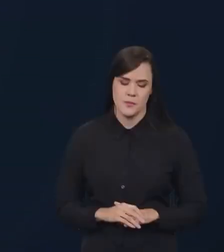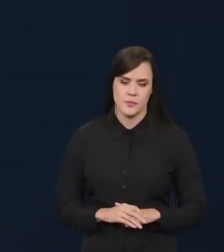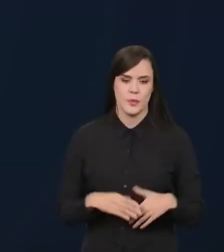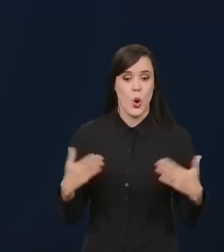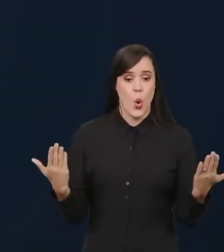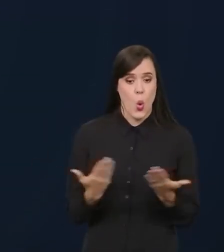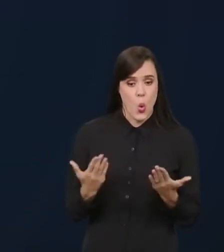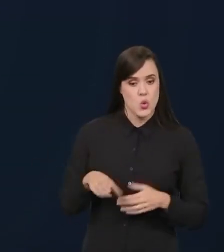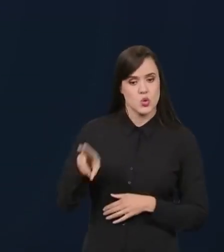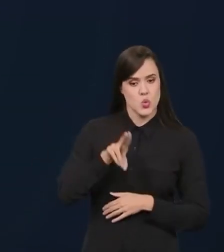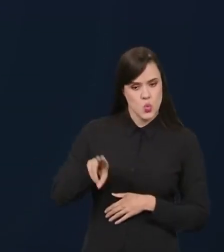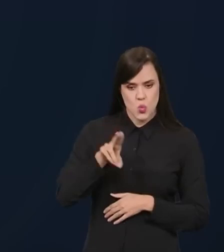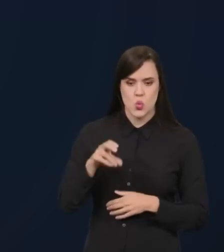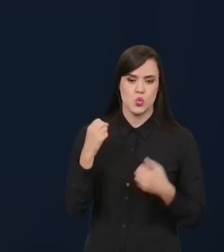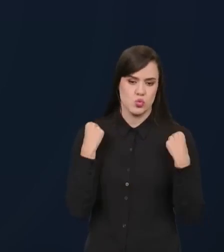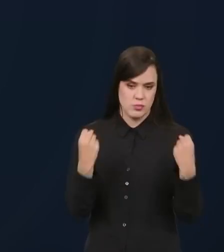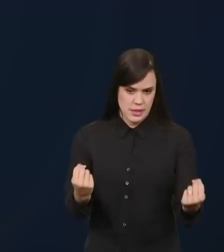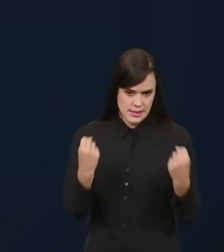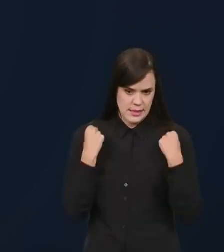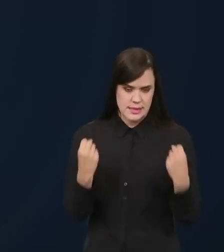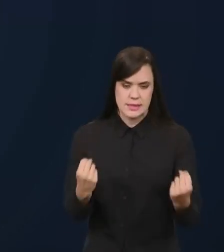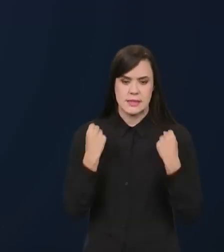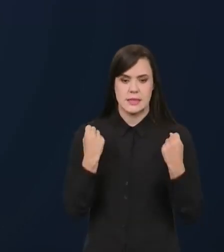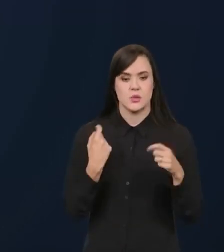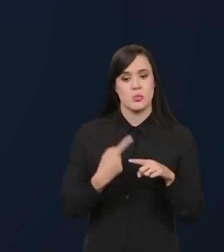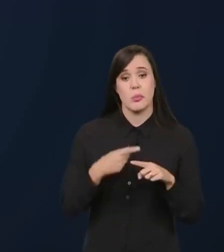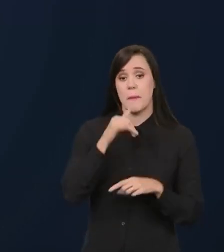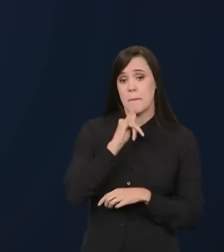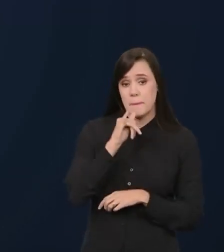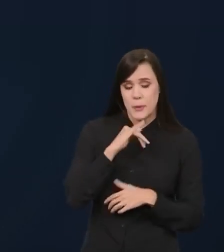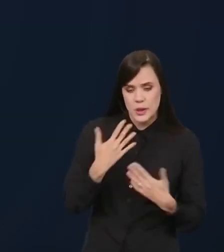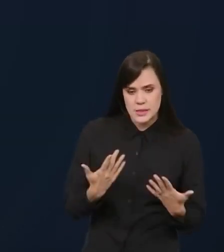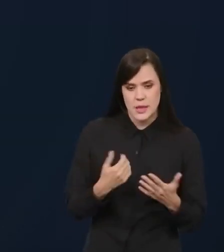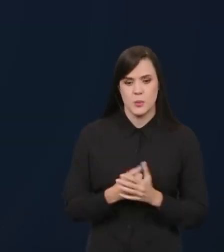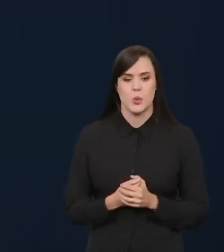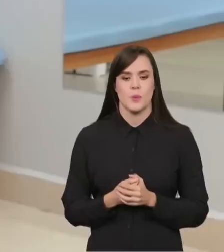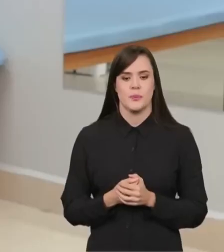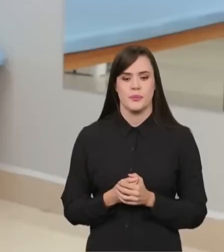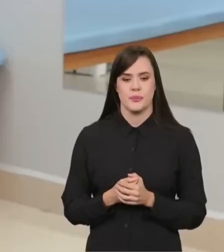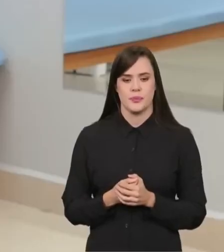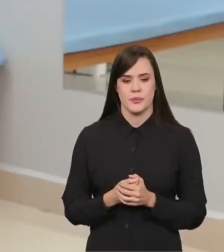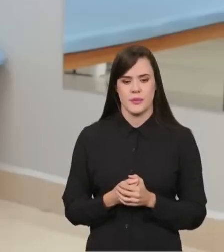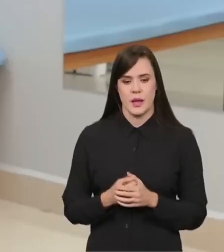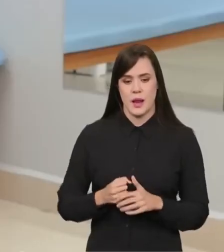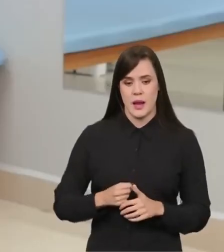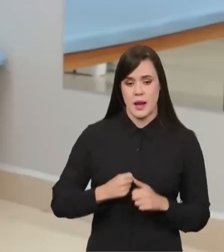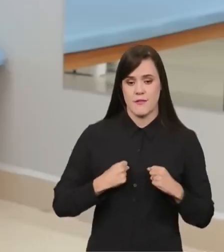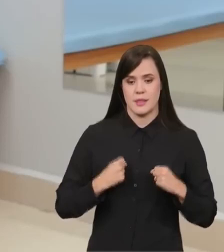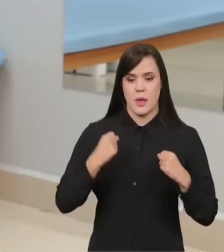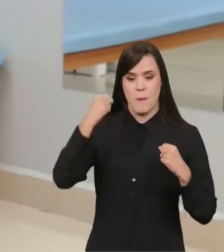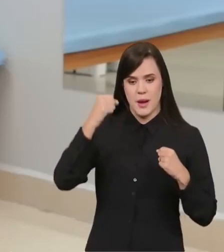Hoje em dia eu uso somente para fazer os exercícios. Porque, por exemplo, se eu levanto o braço aqui, o meu